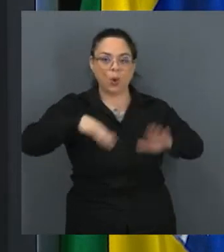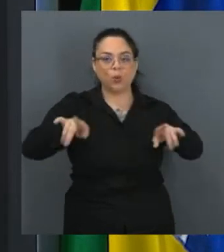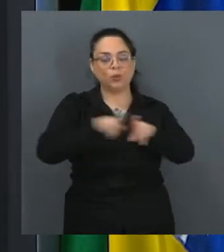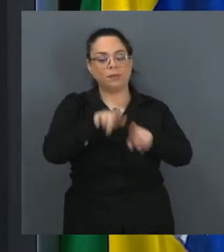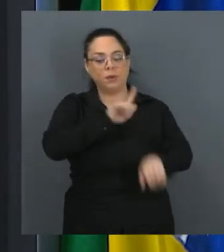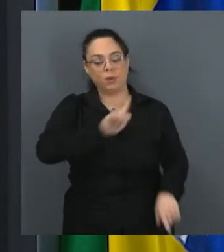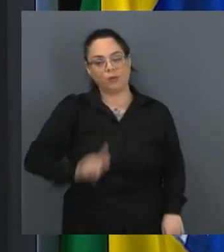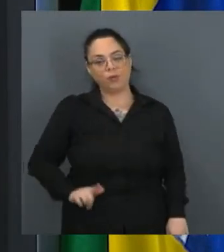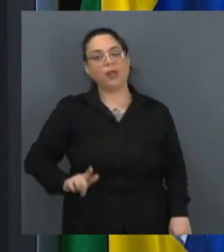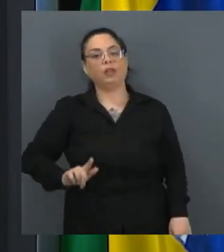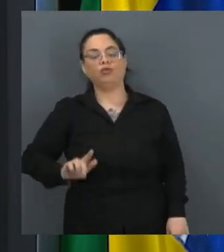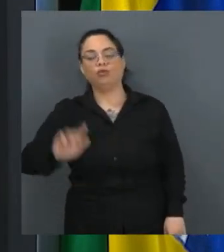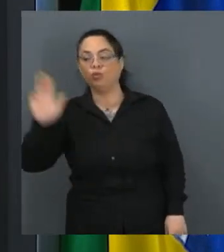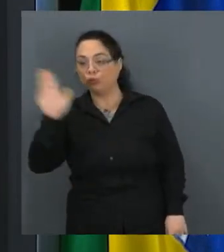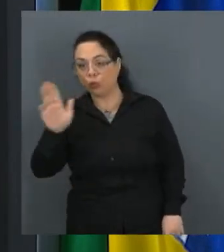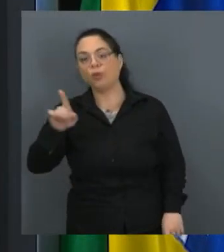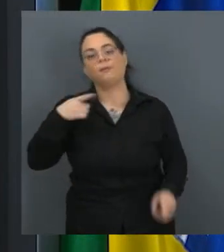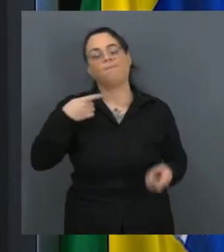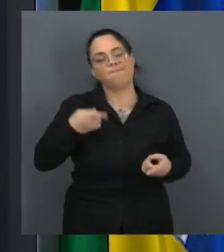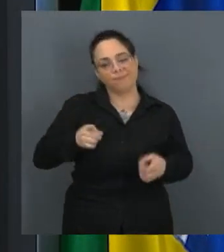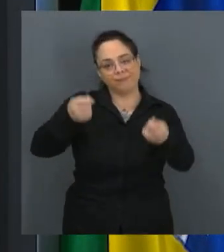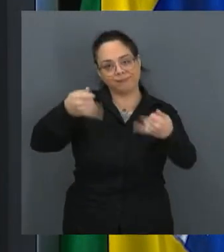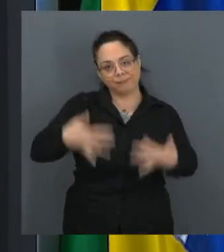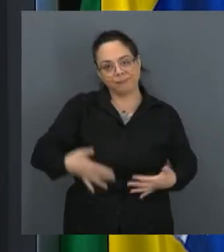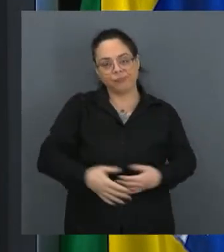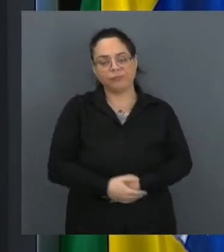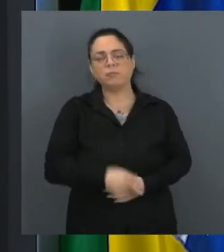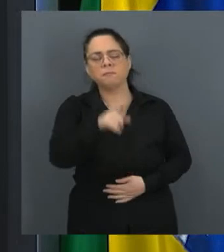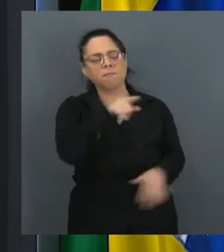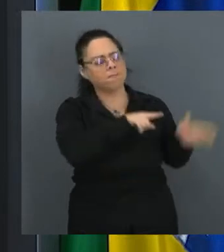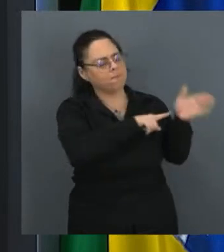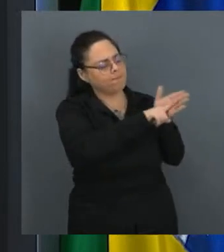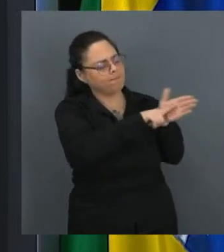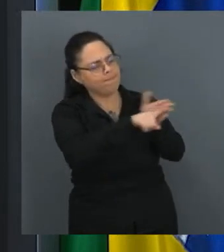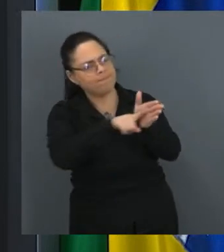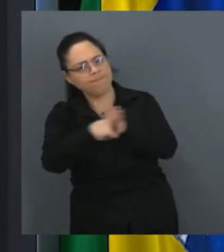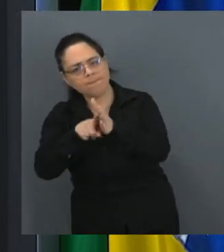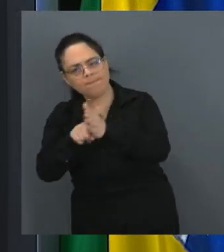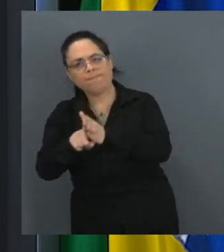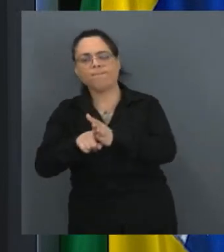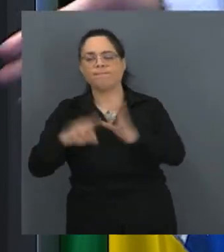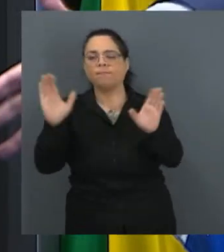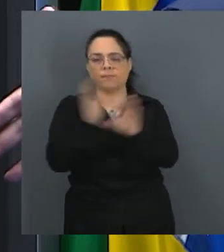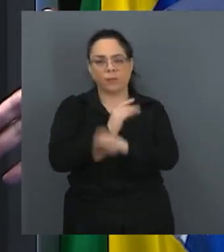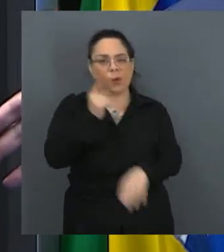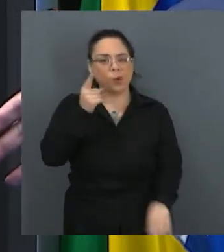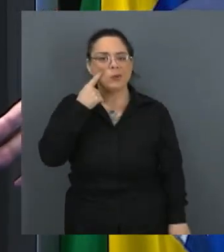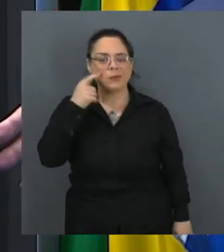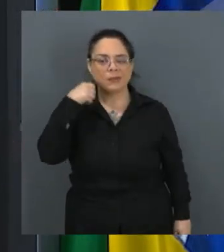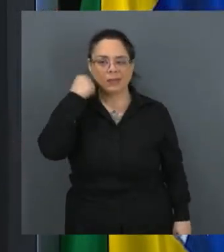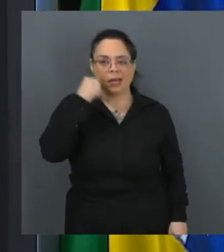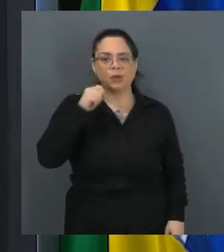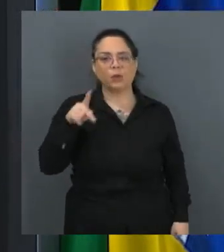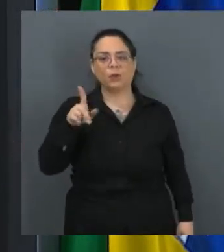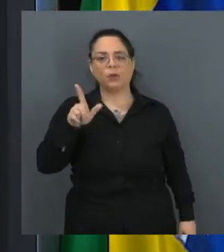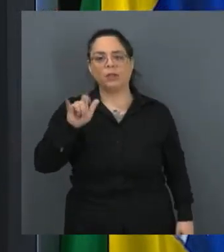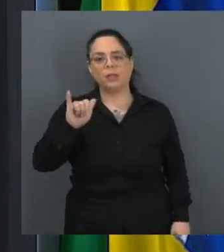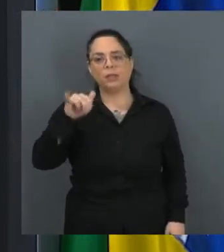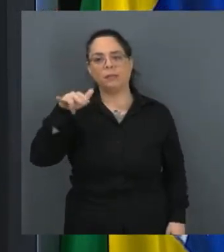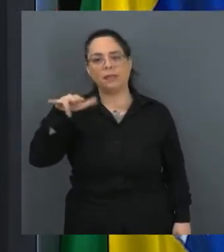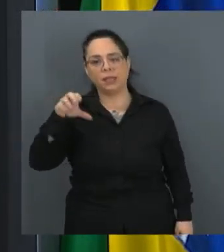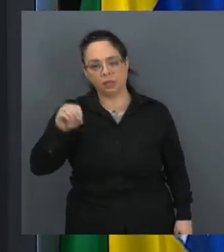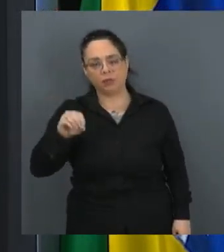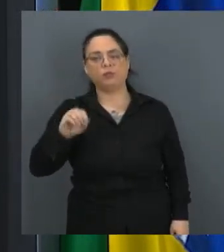Lula. Esse famigerado inquérito, o senador Plínio Valério completou agora, no mês de março passado,